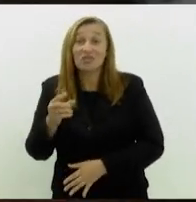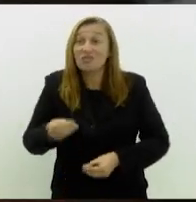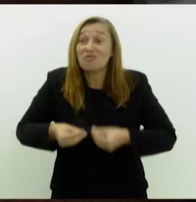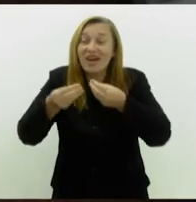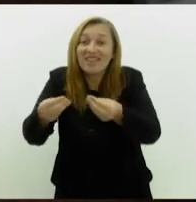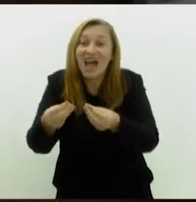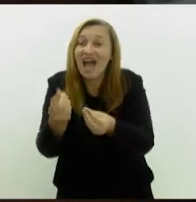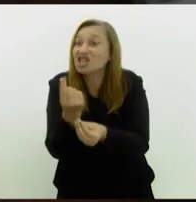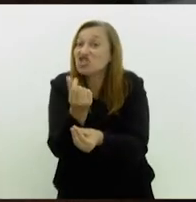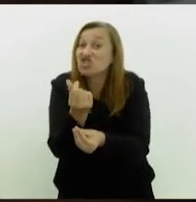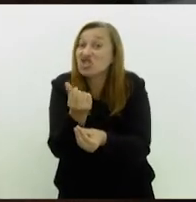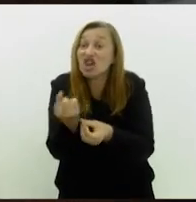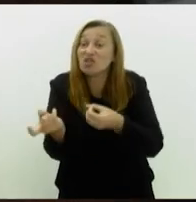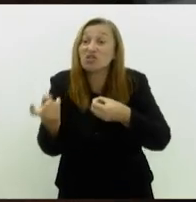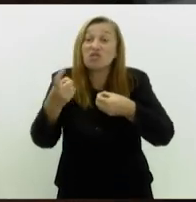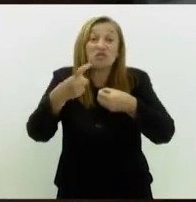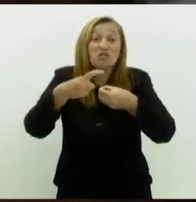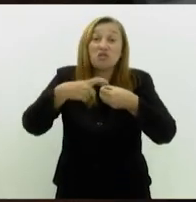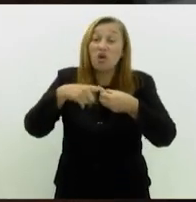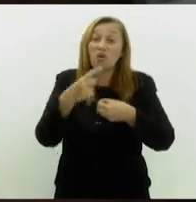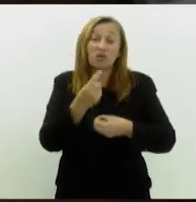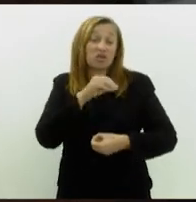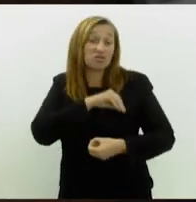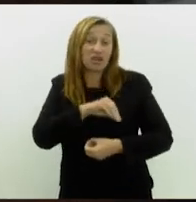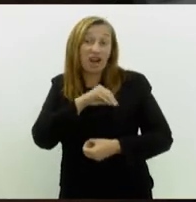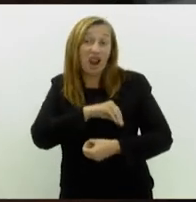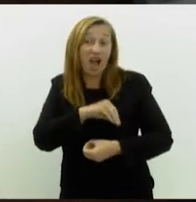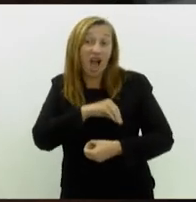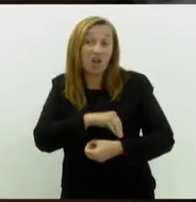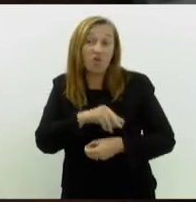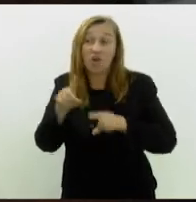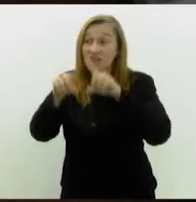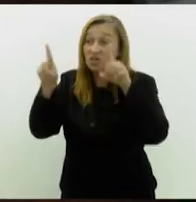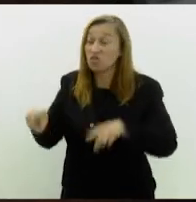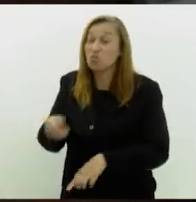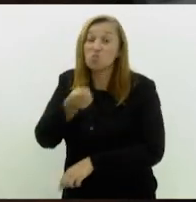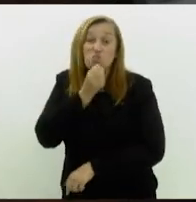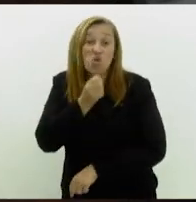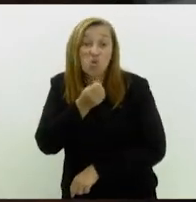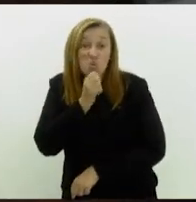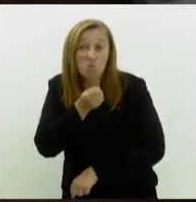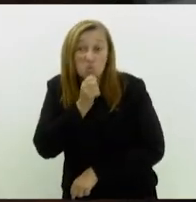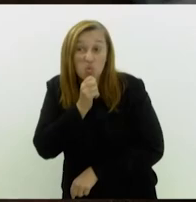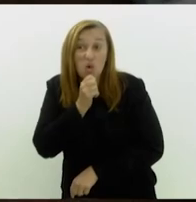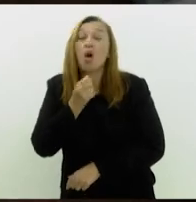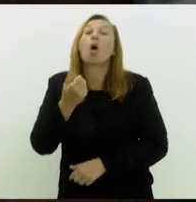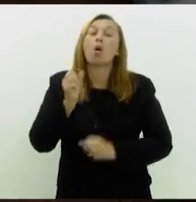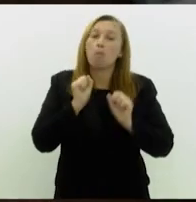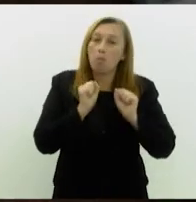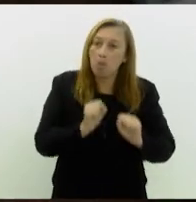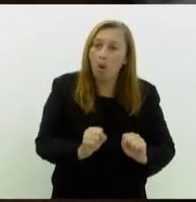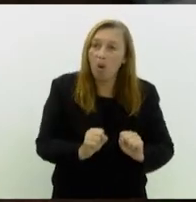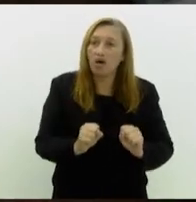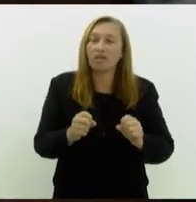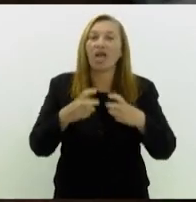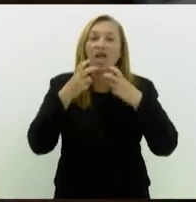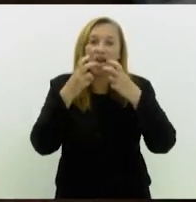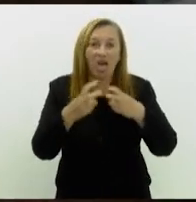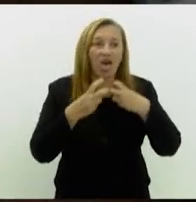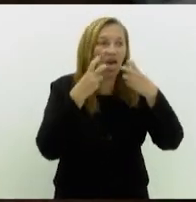centavo Perla absolutamente ningém para aqueles pode vaiar à vontade